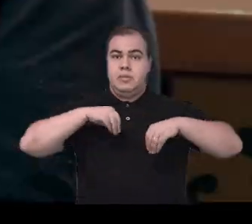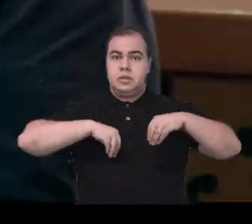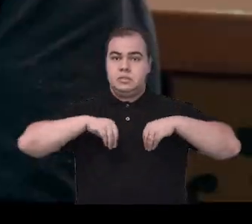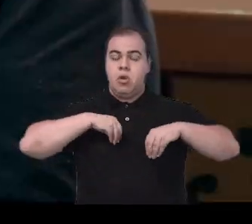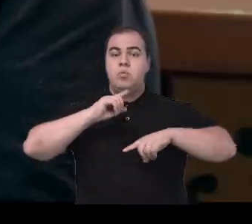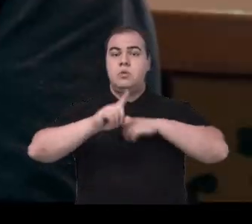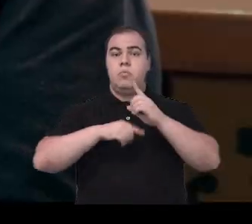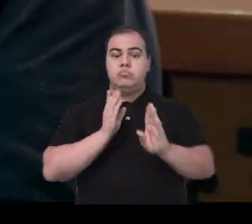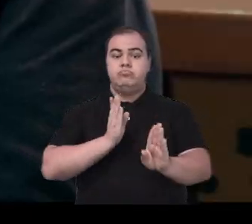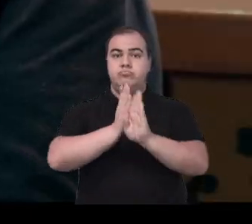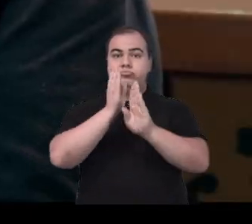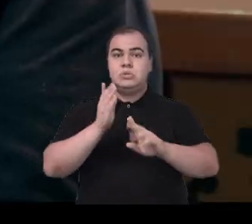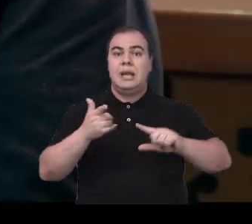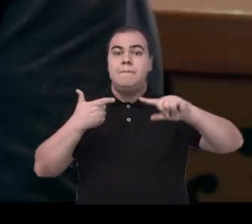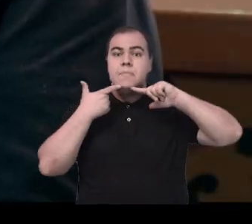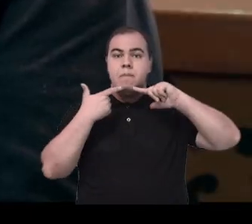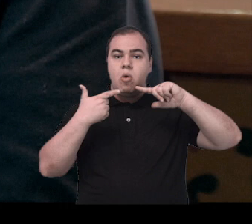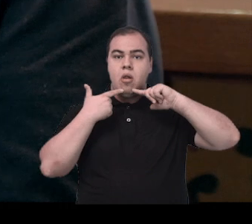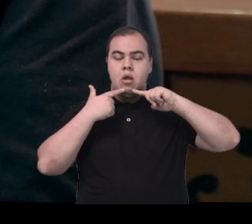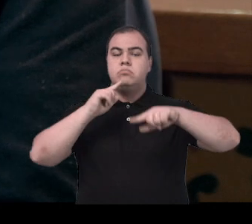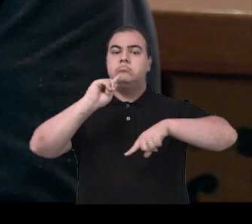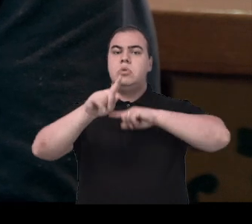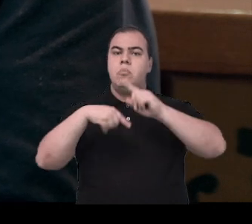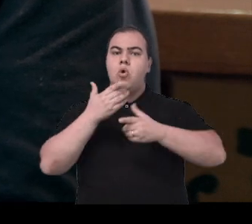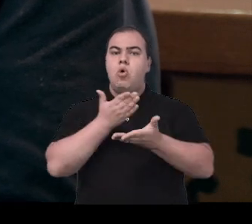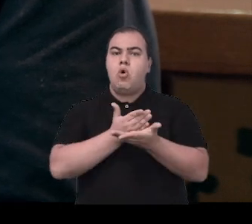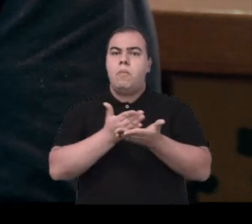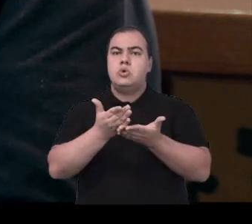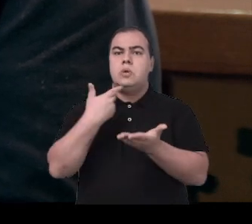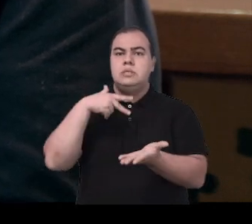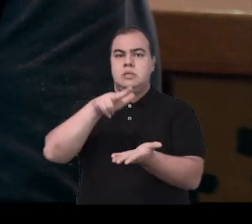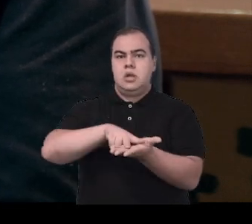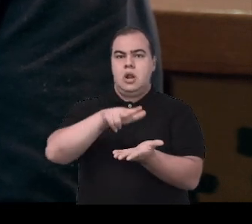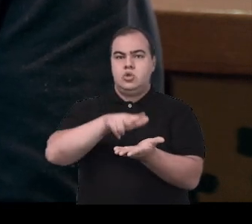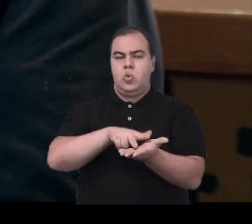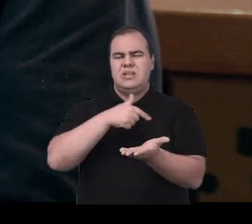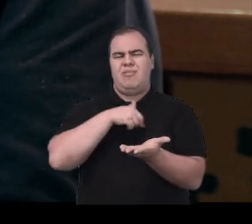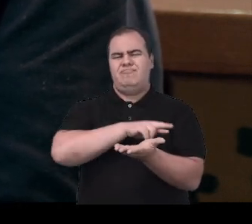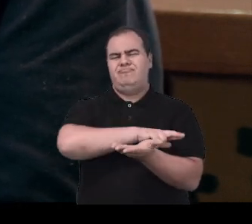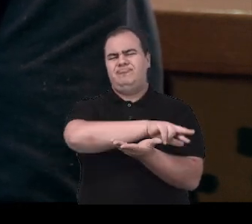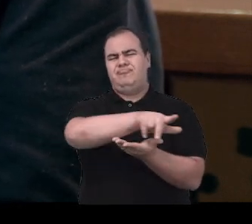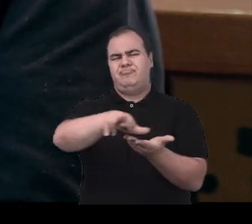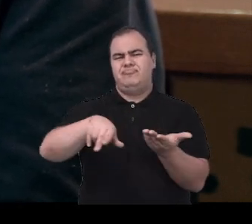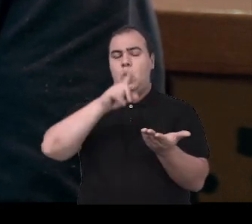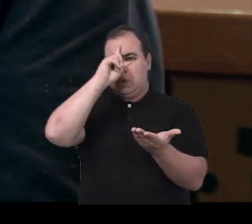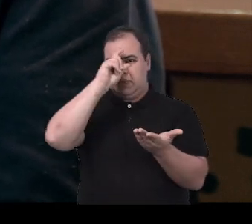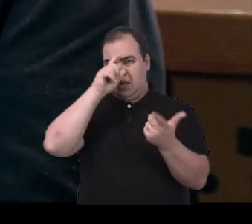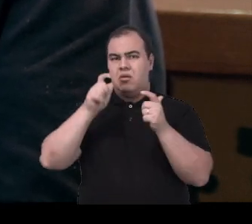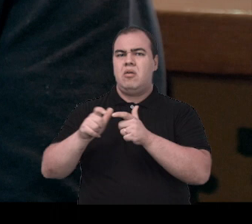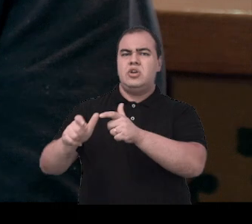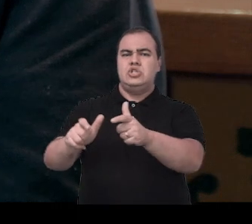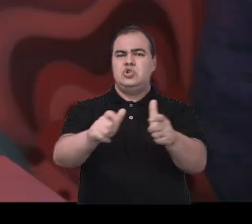hospital. Depois foi constatado a bipolaridade e depois aí começou as internações. Passei por diversos